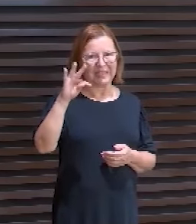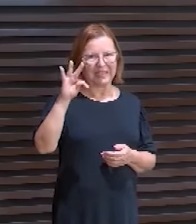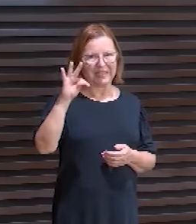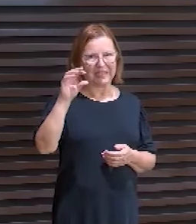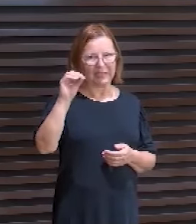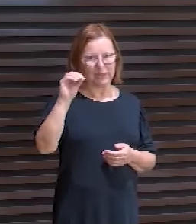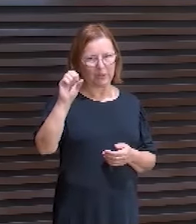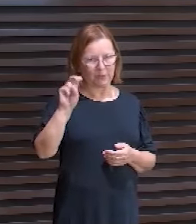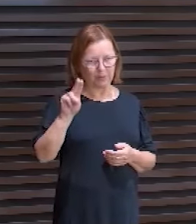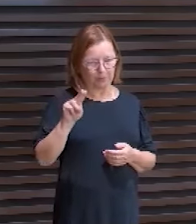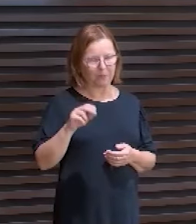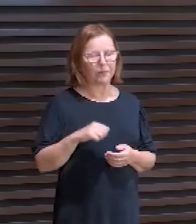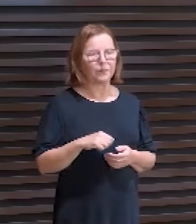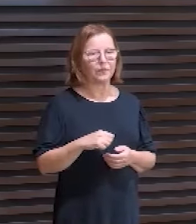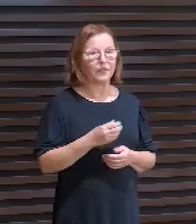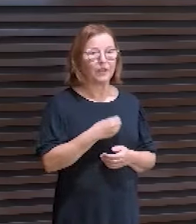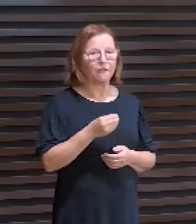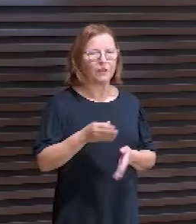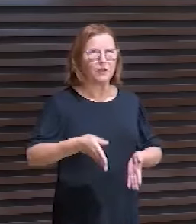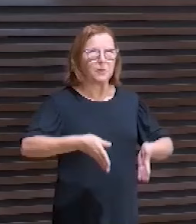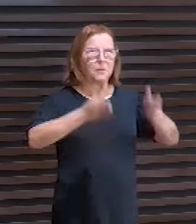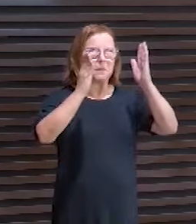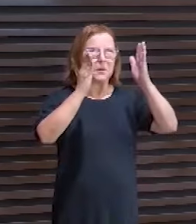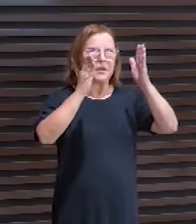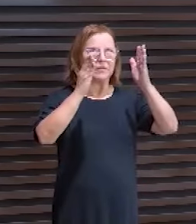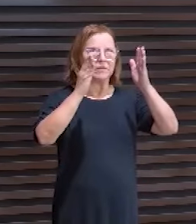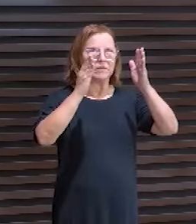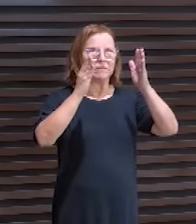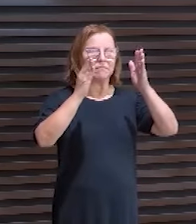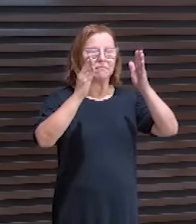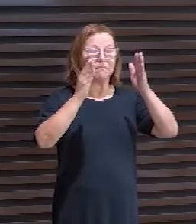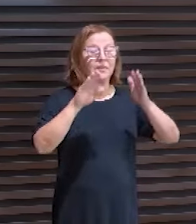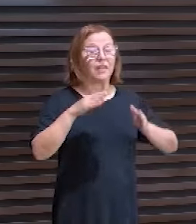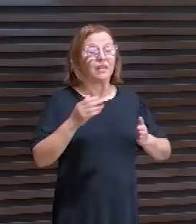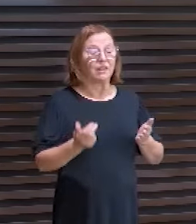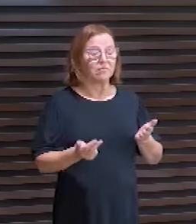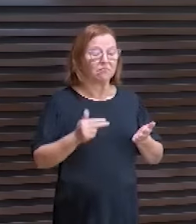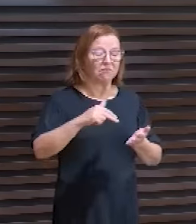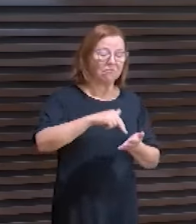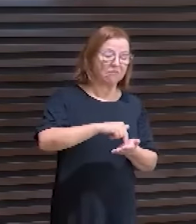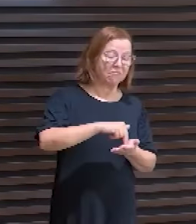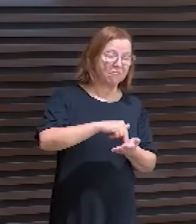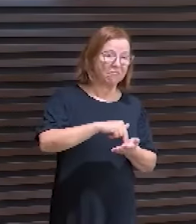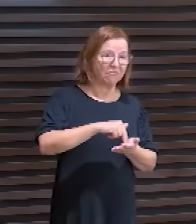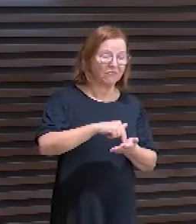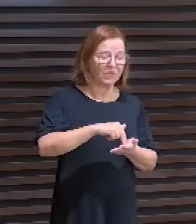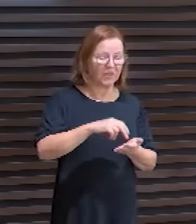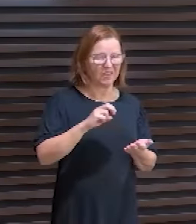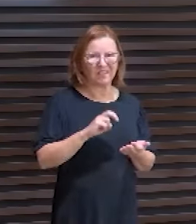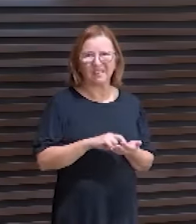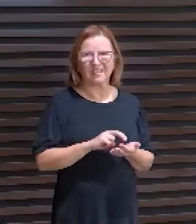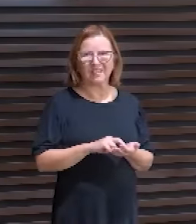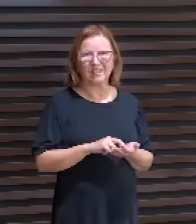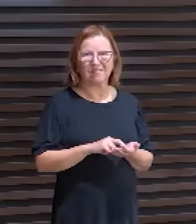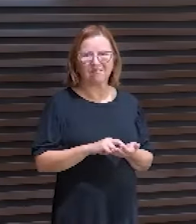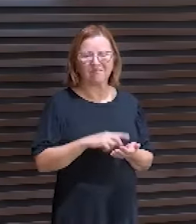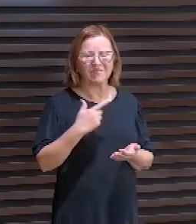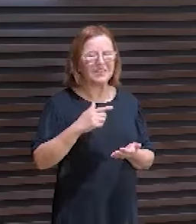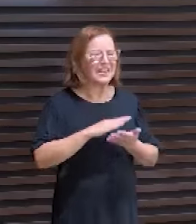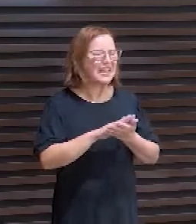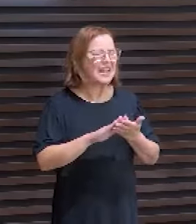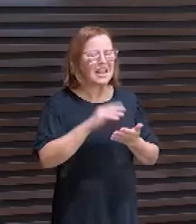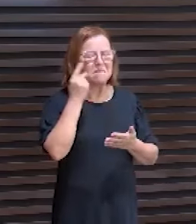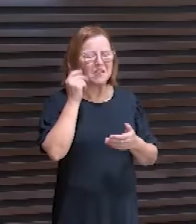aposentou levantava cedo não tinha o que fazer aí ele descia 9